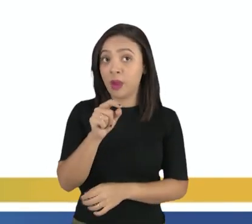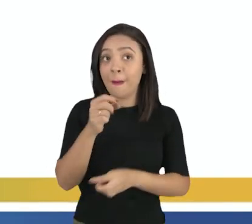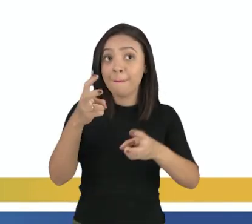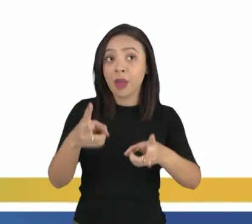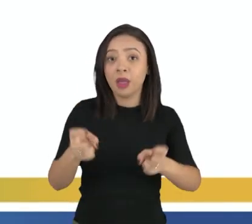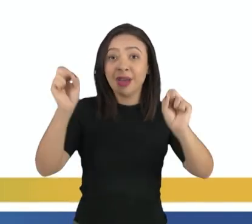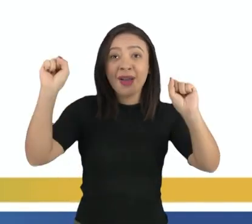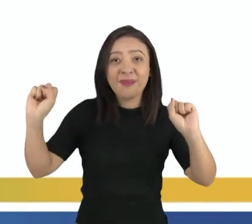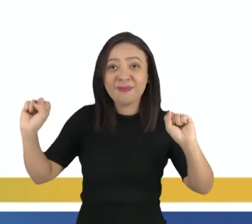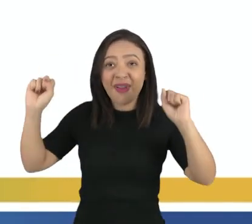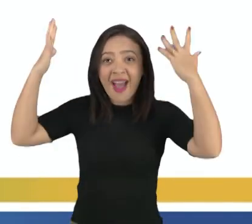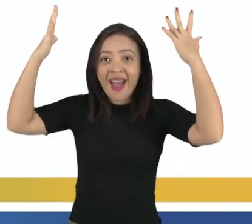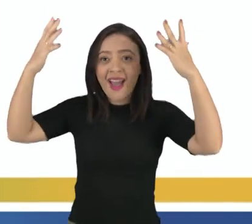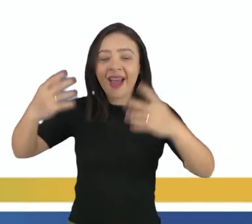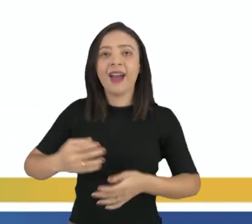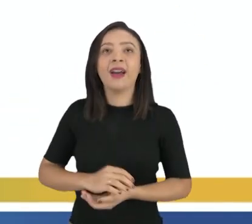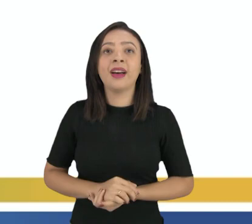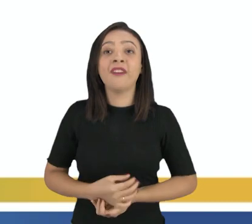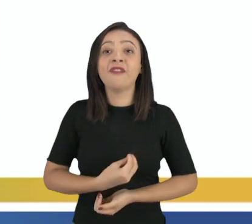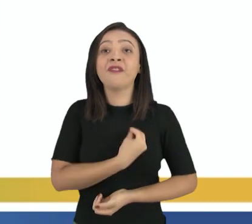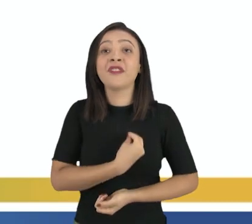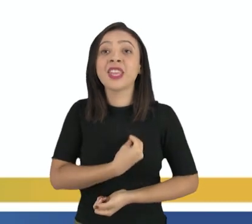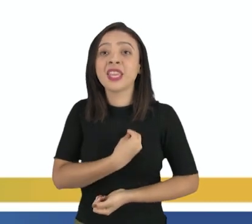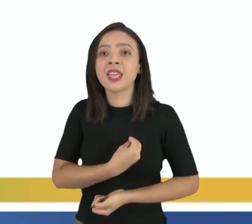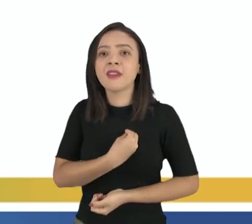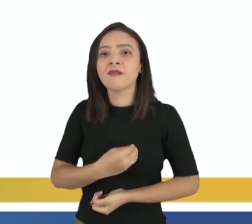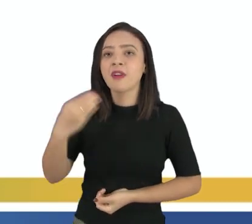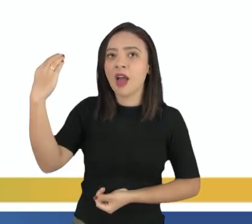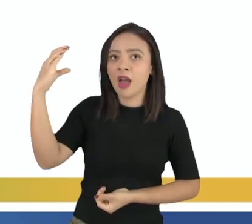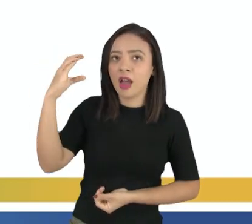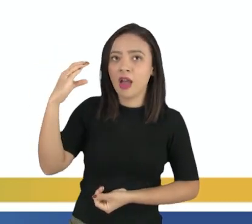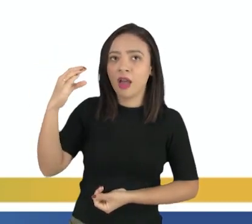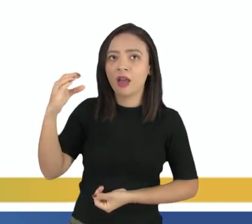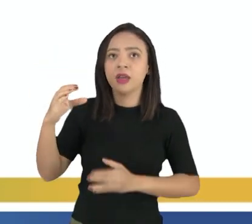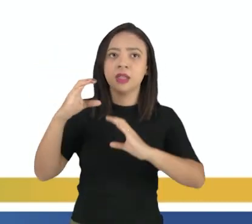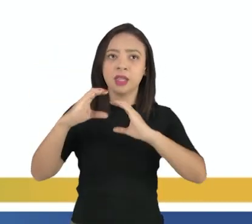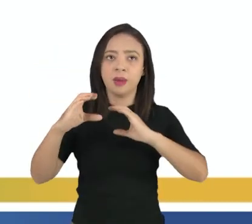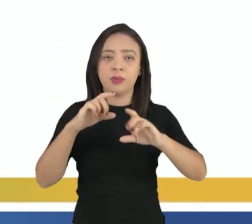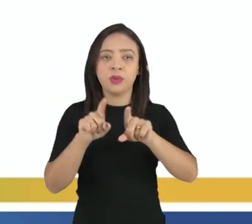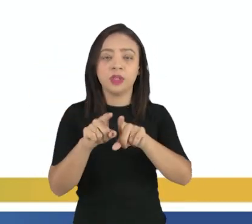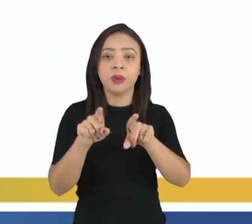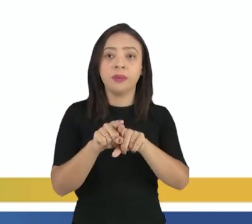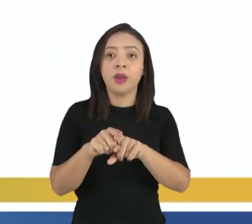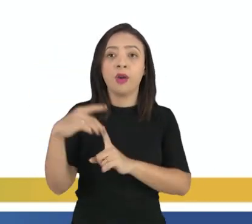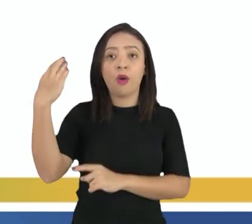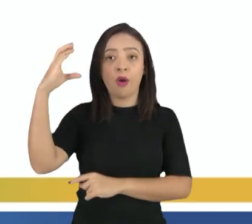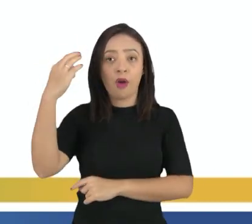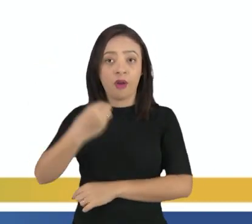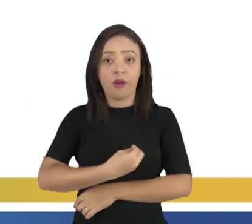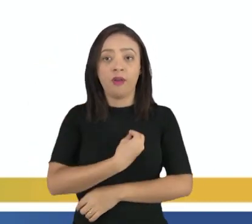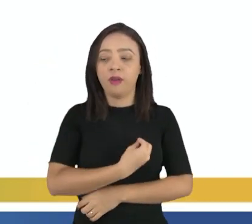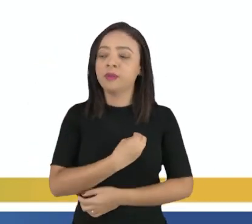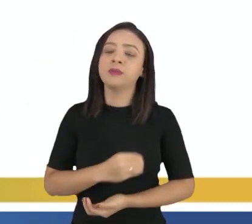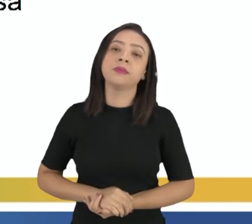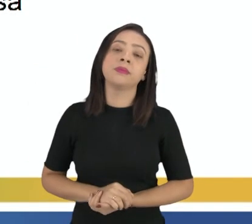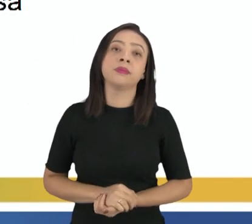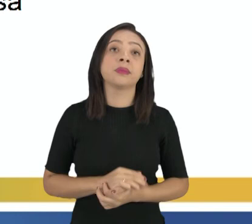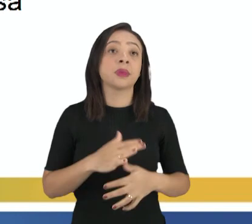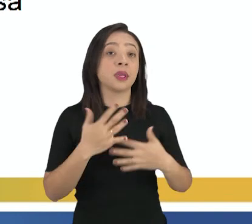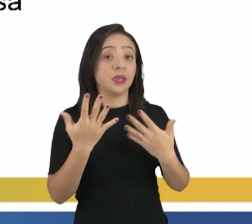viva, ó. Viva o lado Coca-Cola da música, viva o lado Coca-Cola da vida. Então, ele não